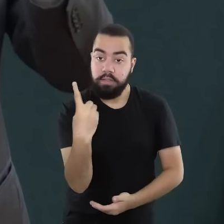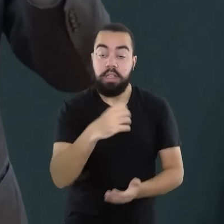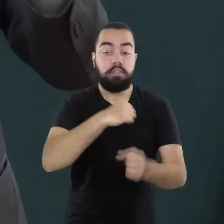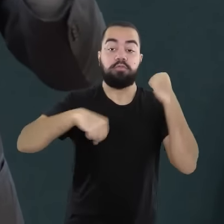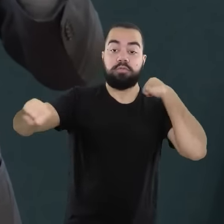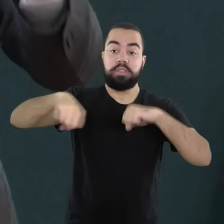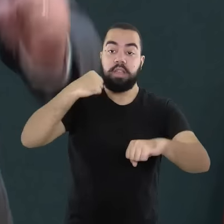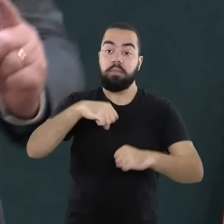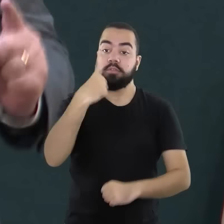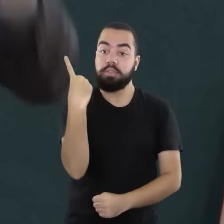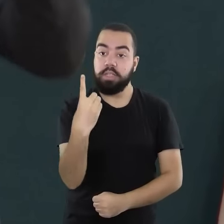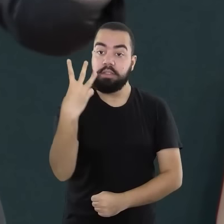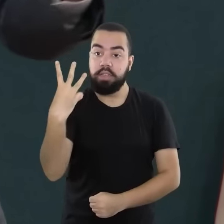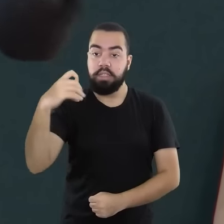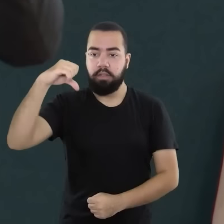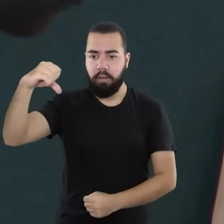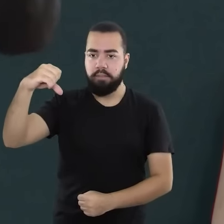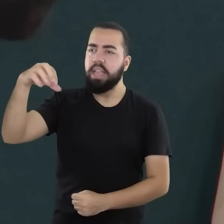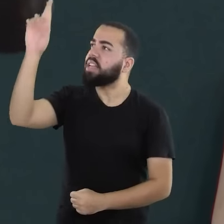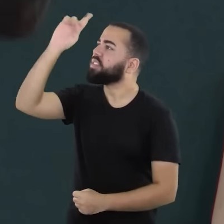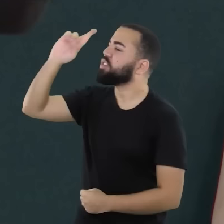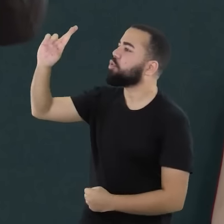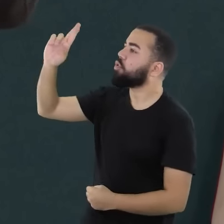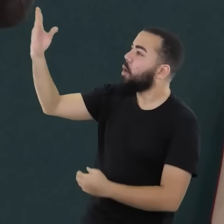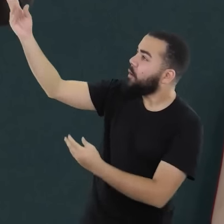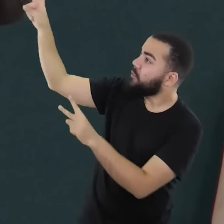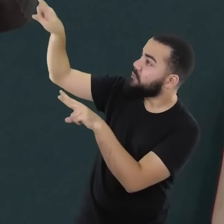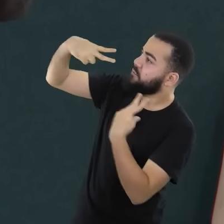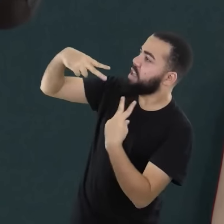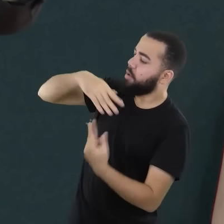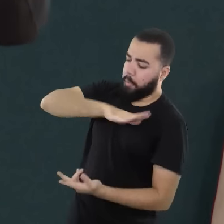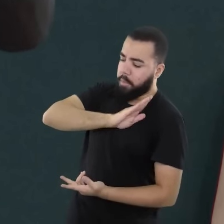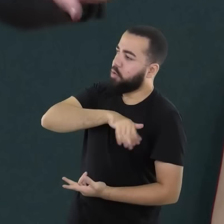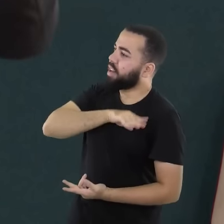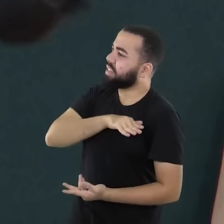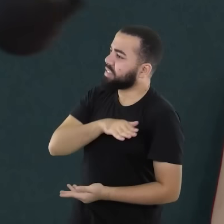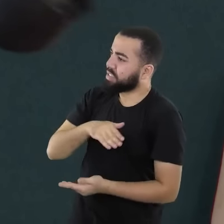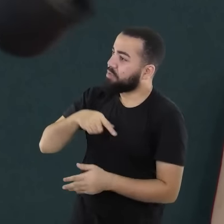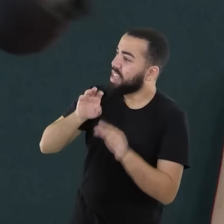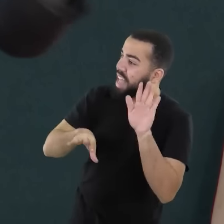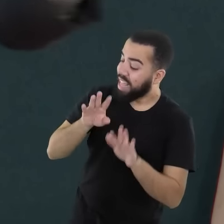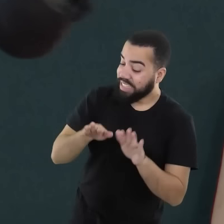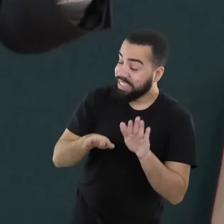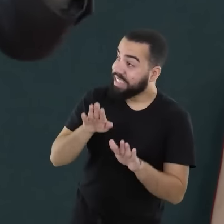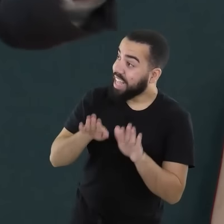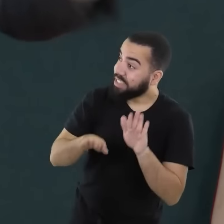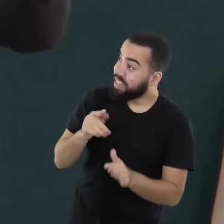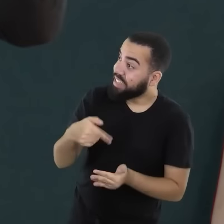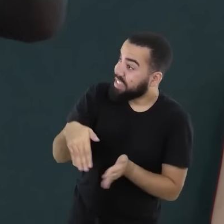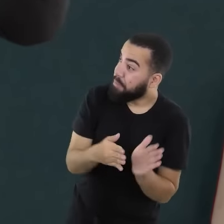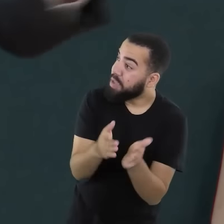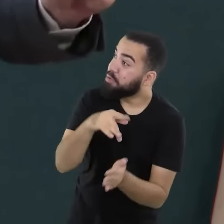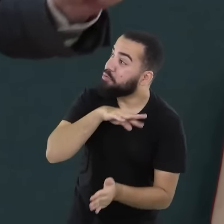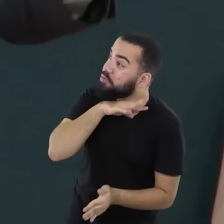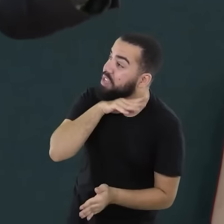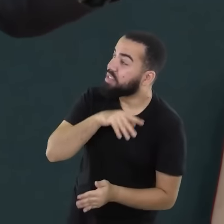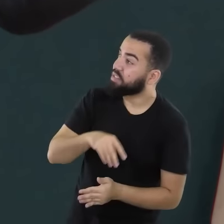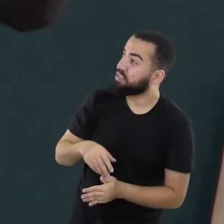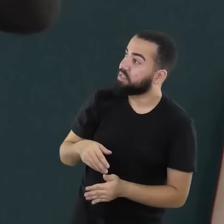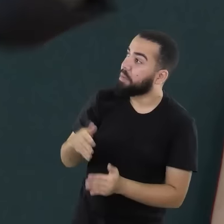coração. Vê se há em mim algum e guia-me pelo caminho. Você não